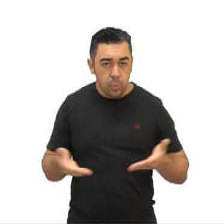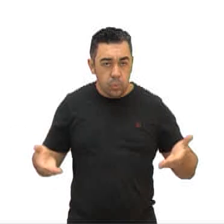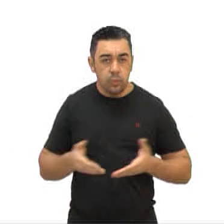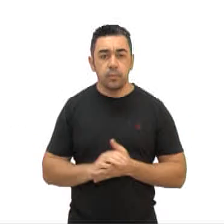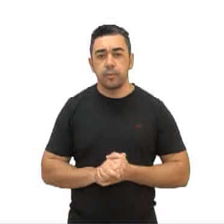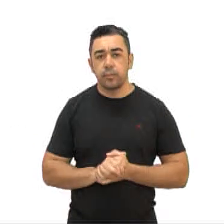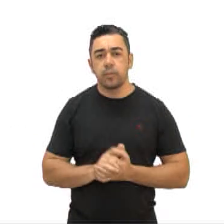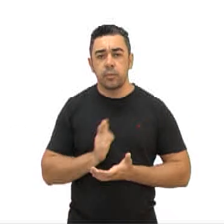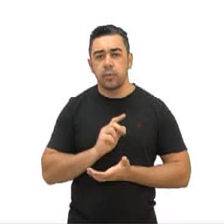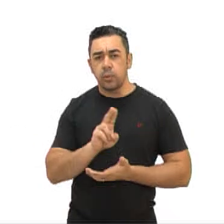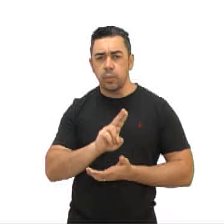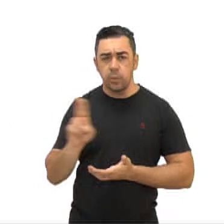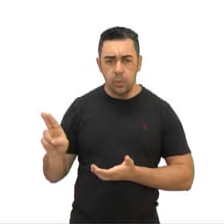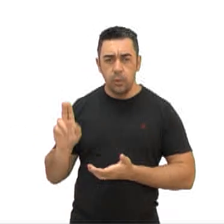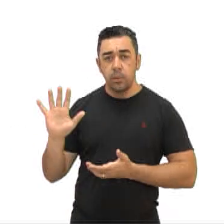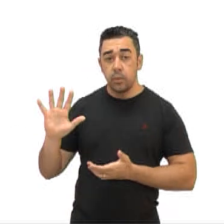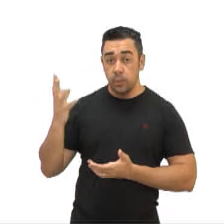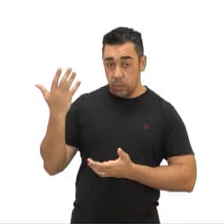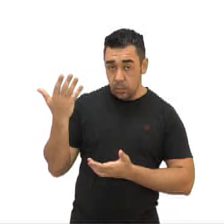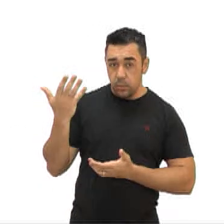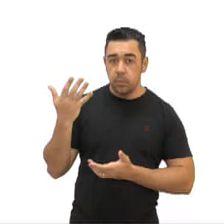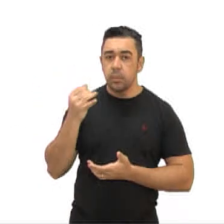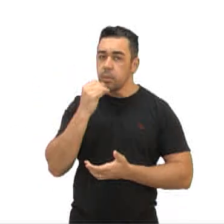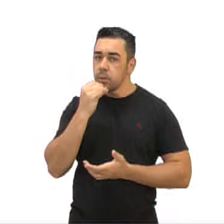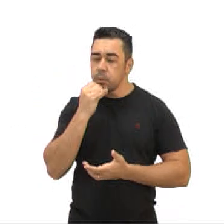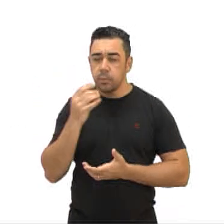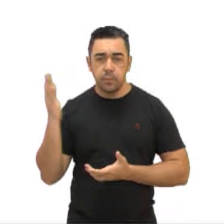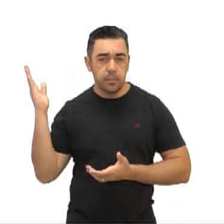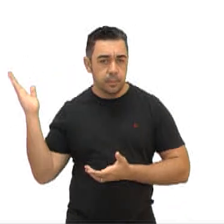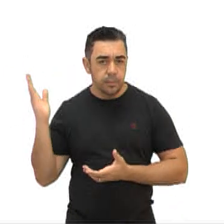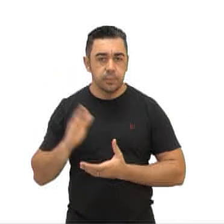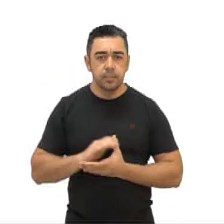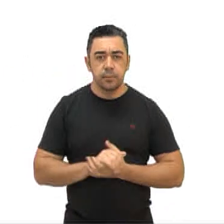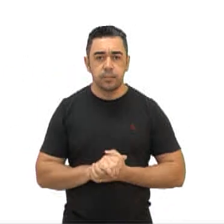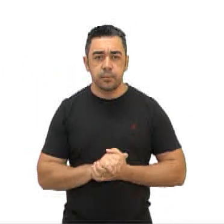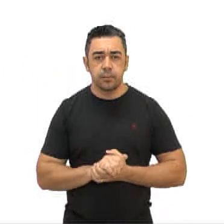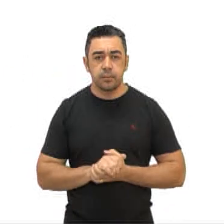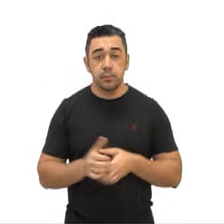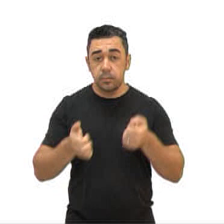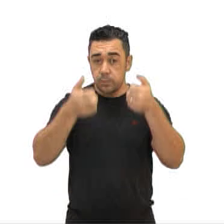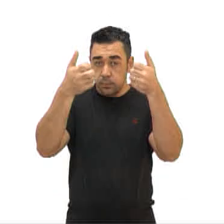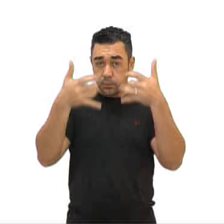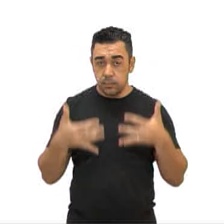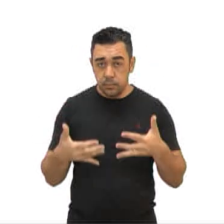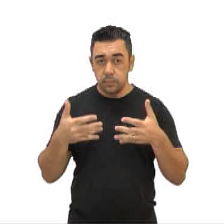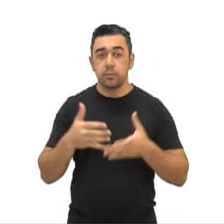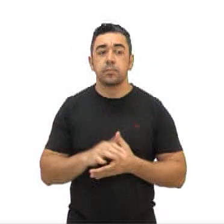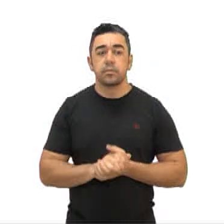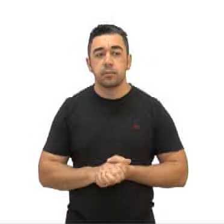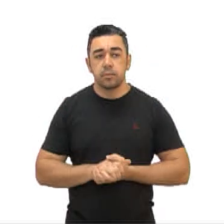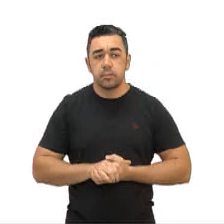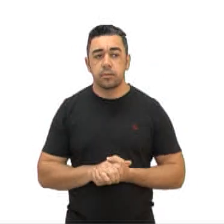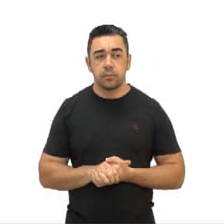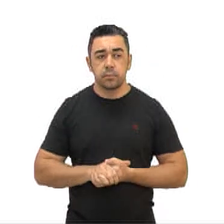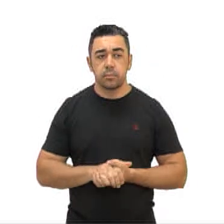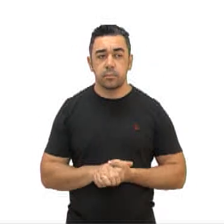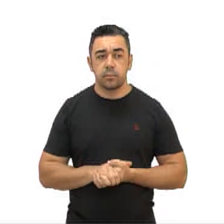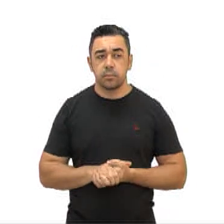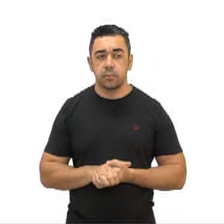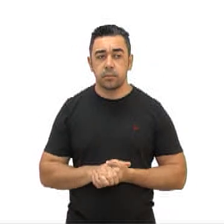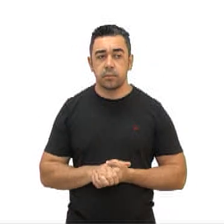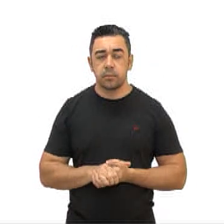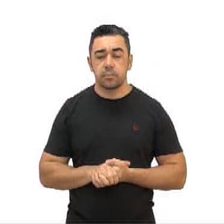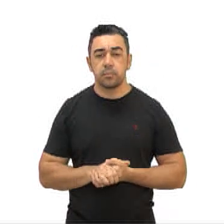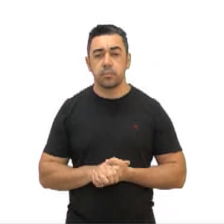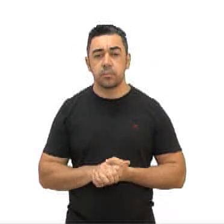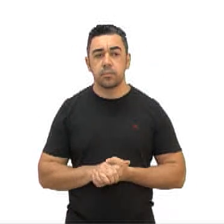a novidade em um acontecimento. O titular deve explicar lo novedoso de uma informação, que será lo